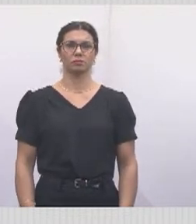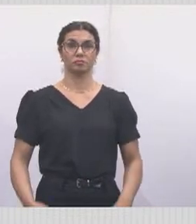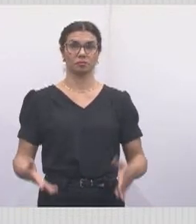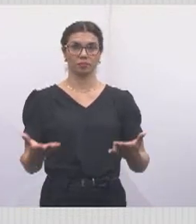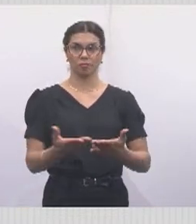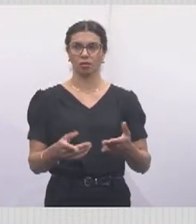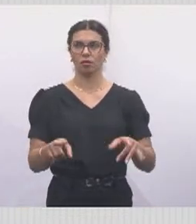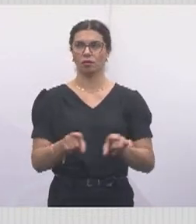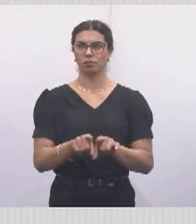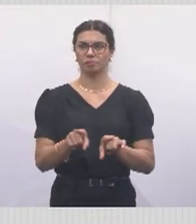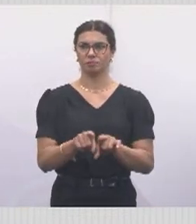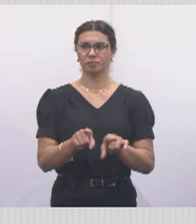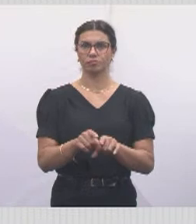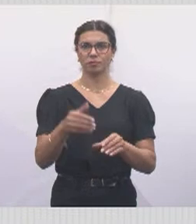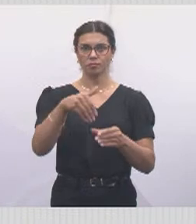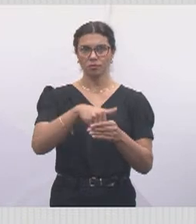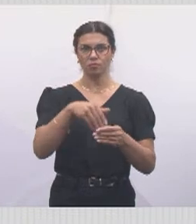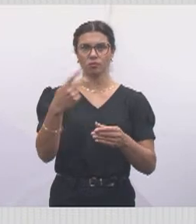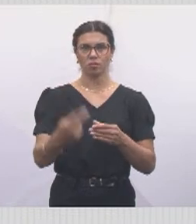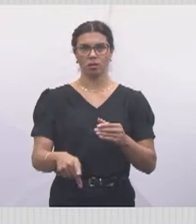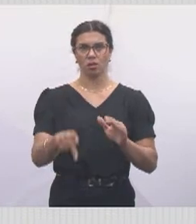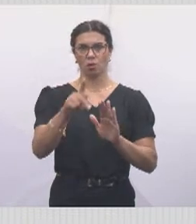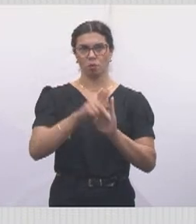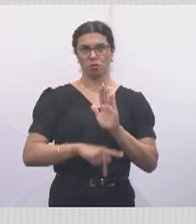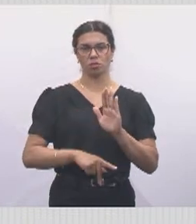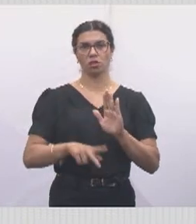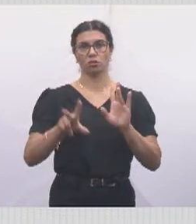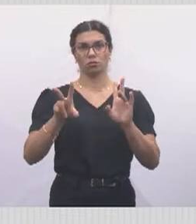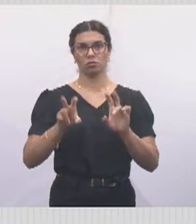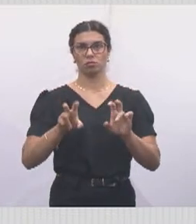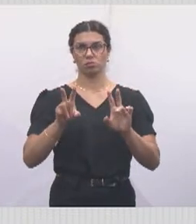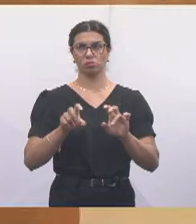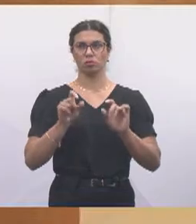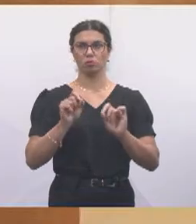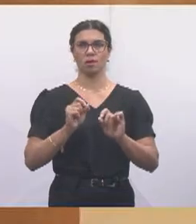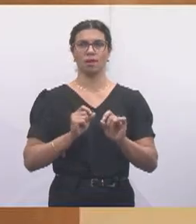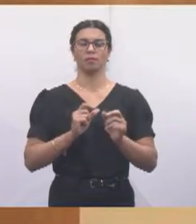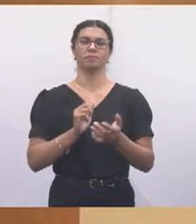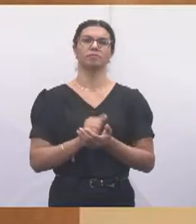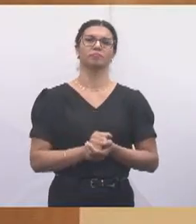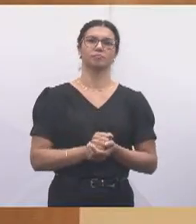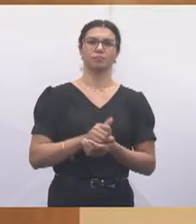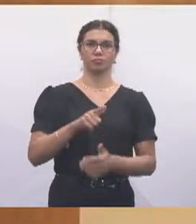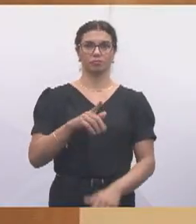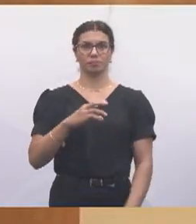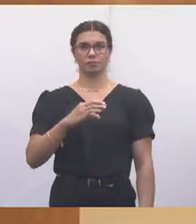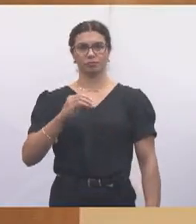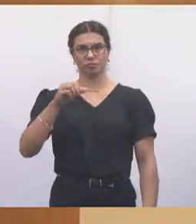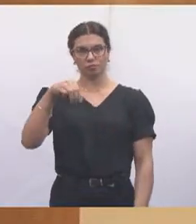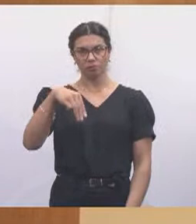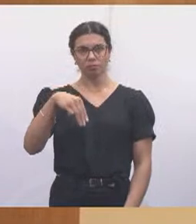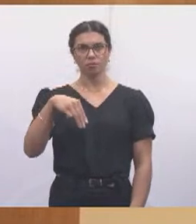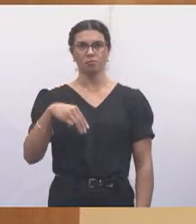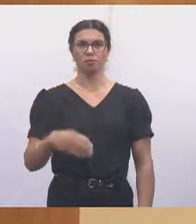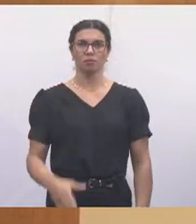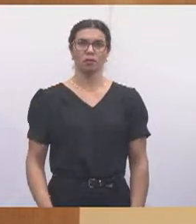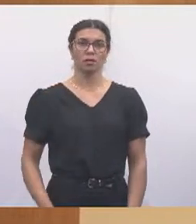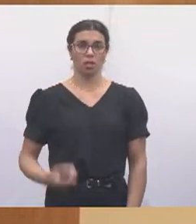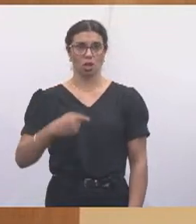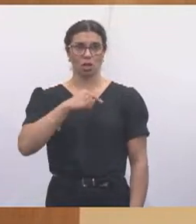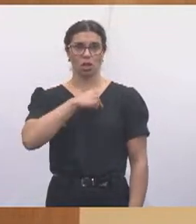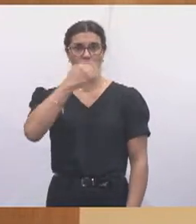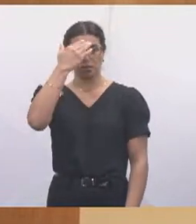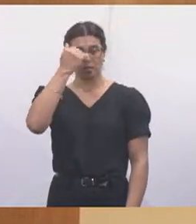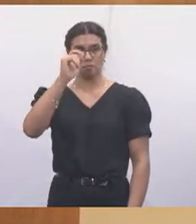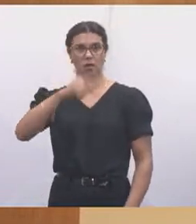Hoje também a gente votou aqui o nosso projeto, né, o projeto que da Guarda Municipal, né, a gente sabe que é